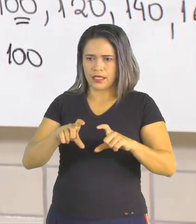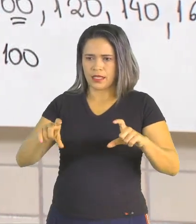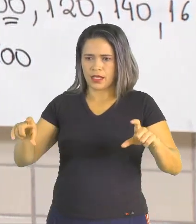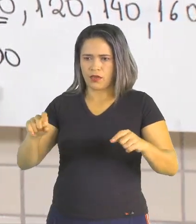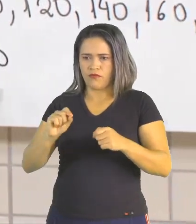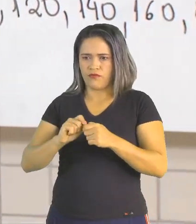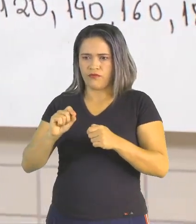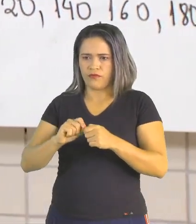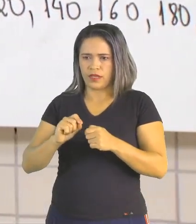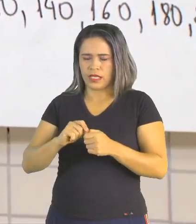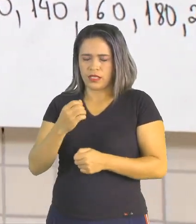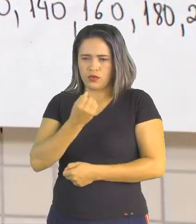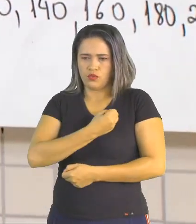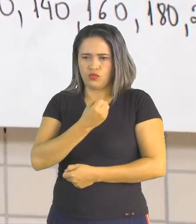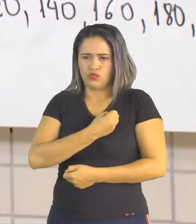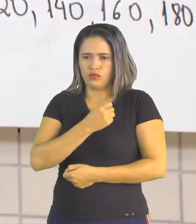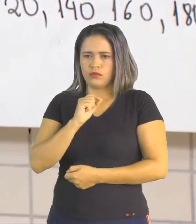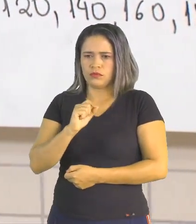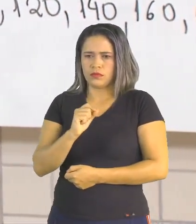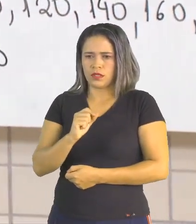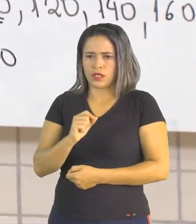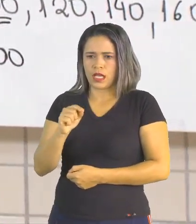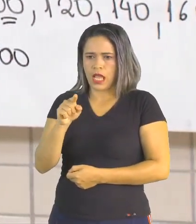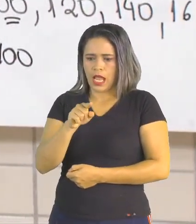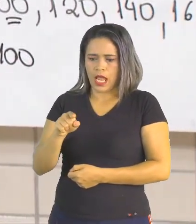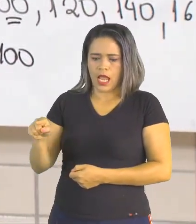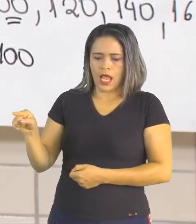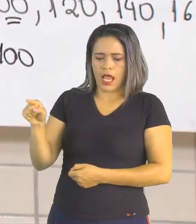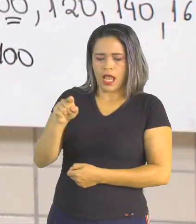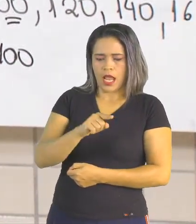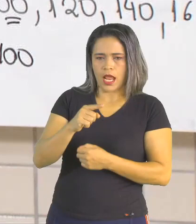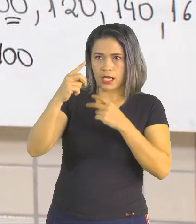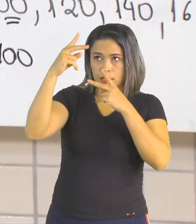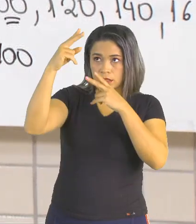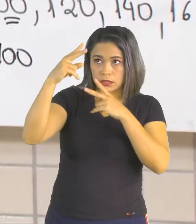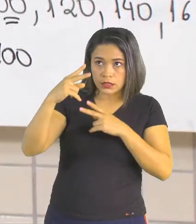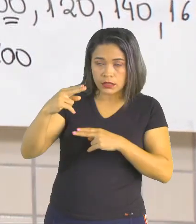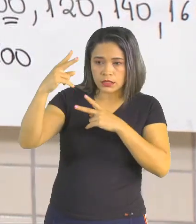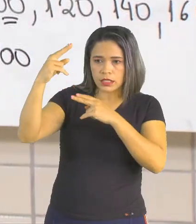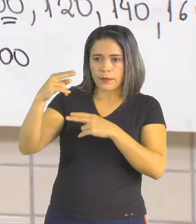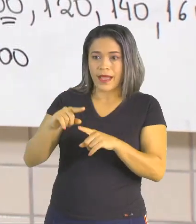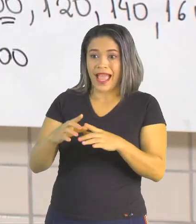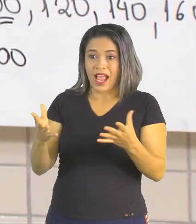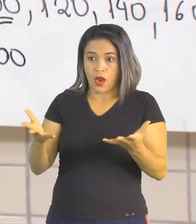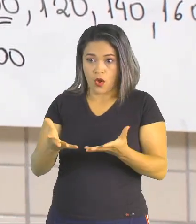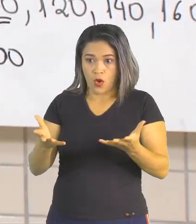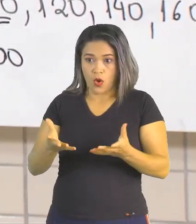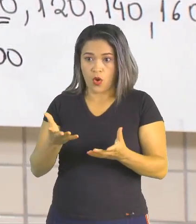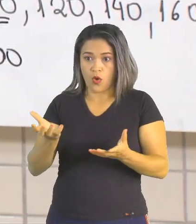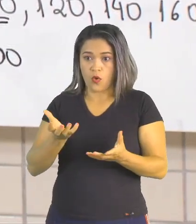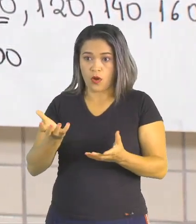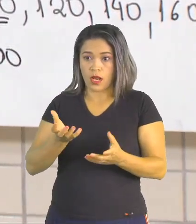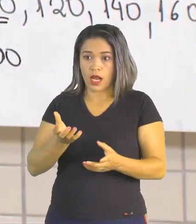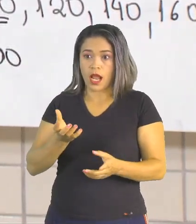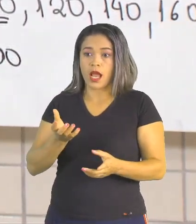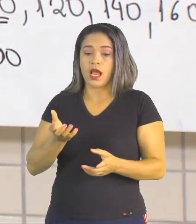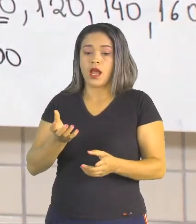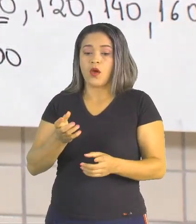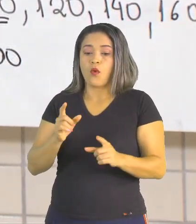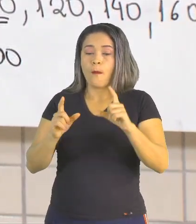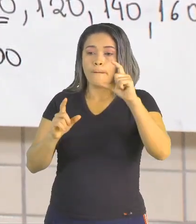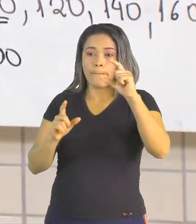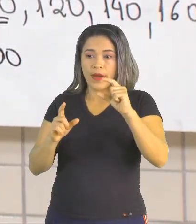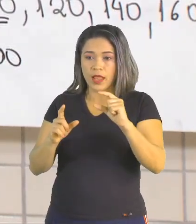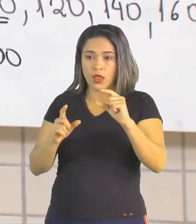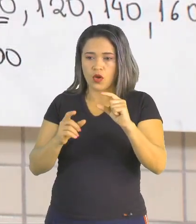esses números aqui são os que são comuns. Agora, eu quero descobrir qual é o menor, menos